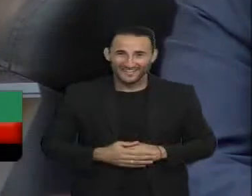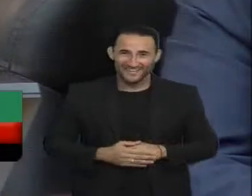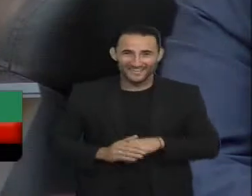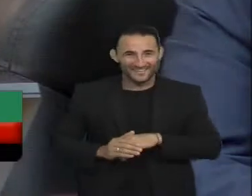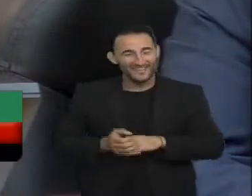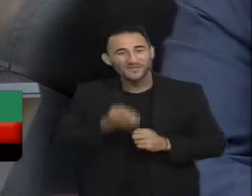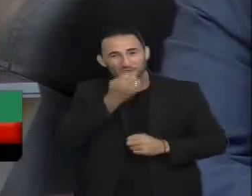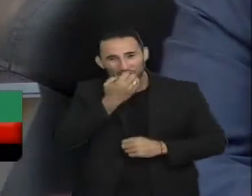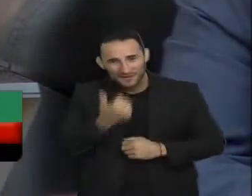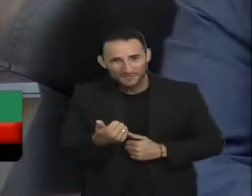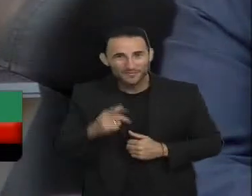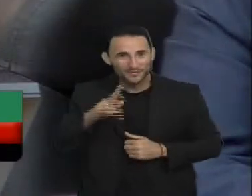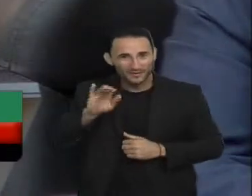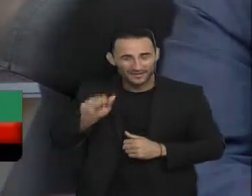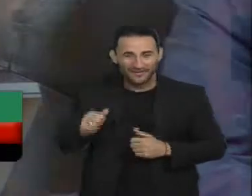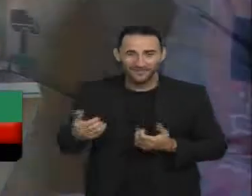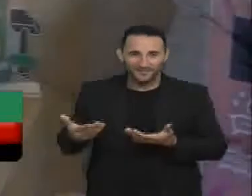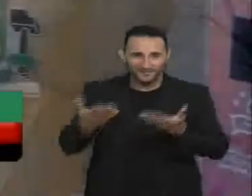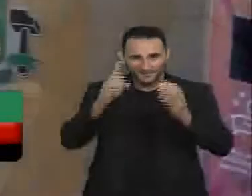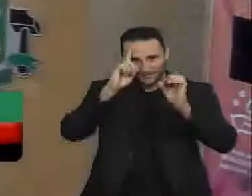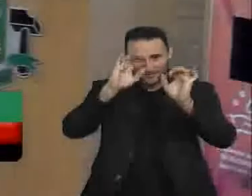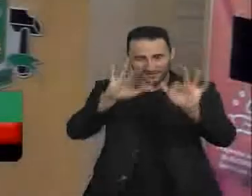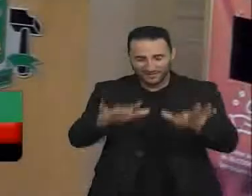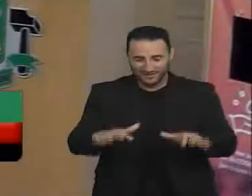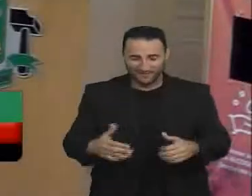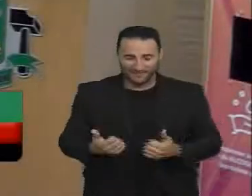Tá bom, Bruna? Deus abençoe.